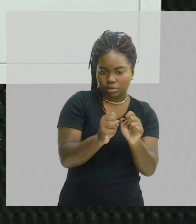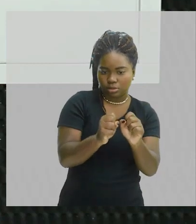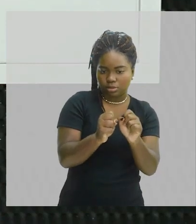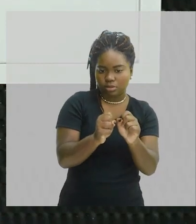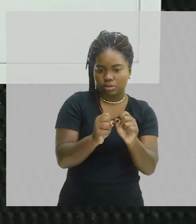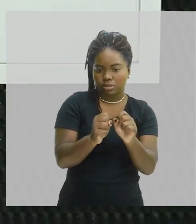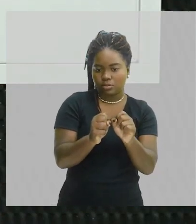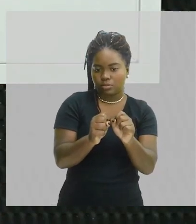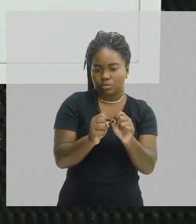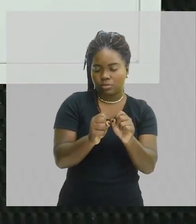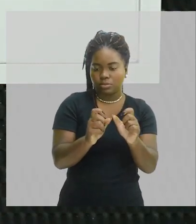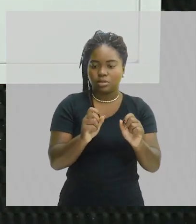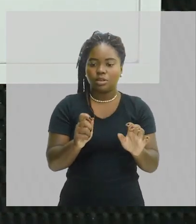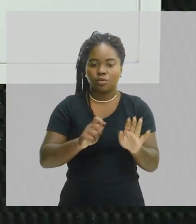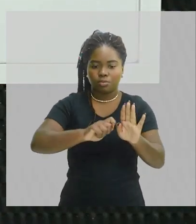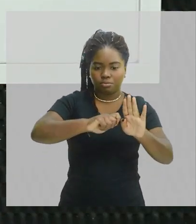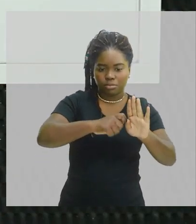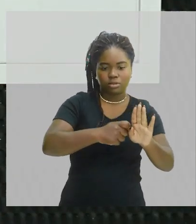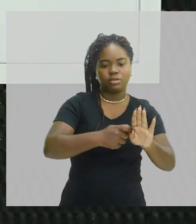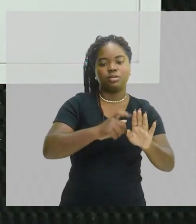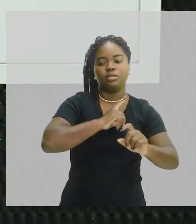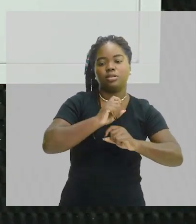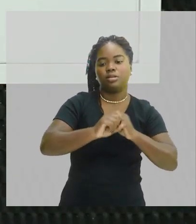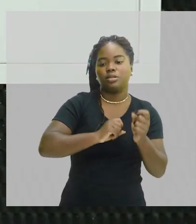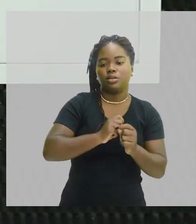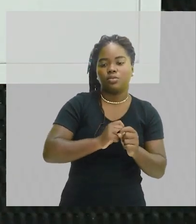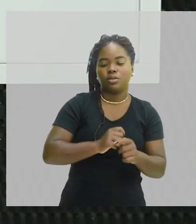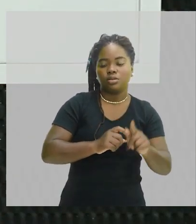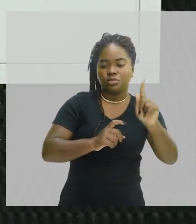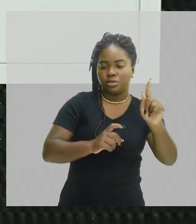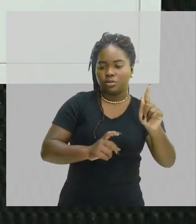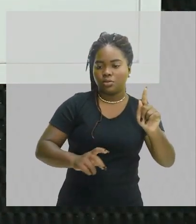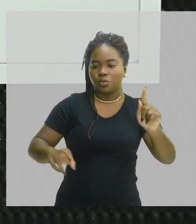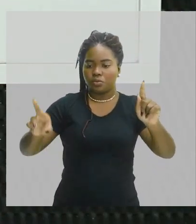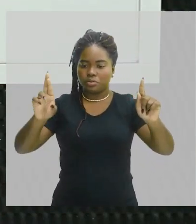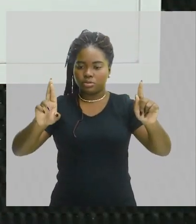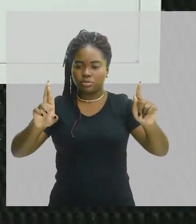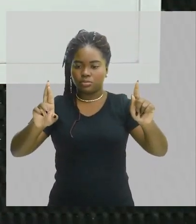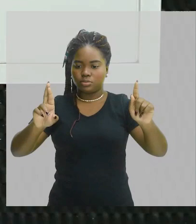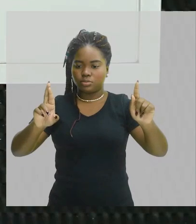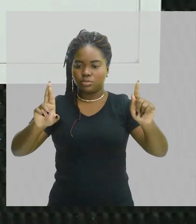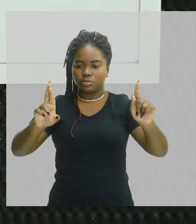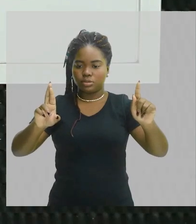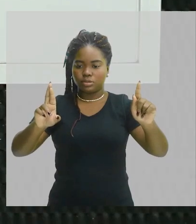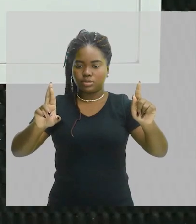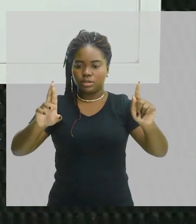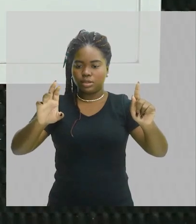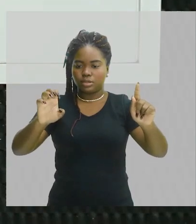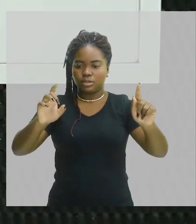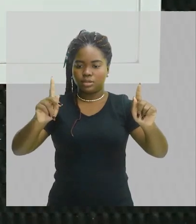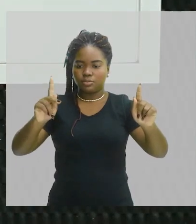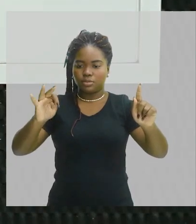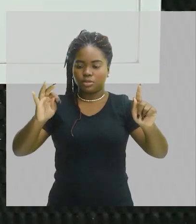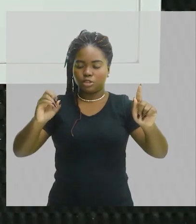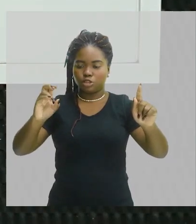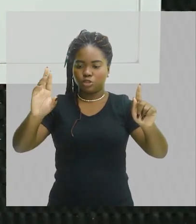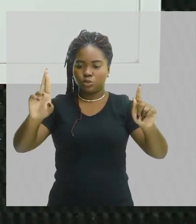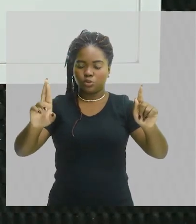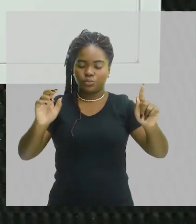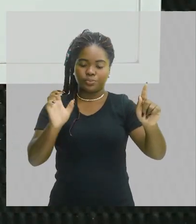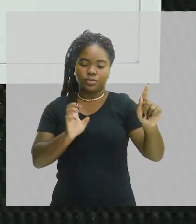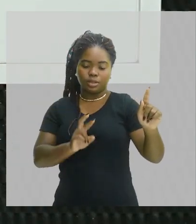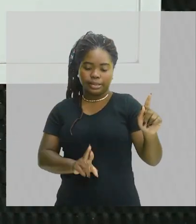fechado em que eu tenho gerador, receptor e resistor. A gente pode aqui fazer por uma lei que é